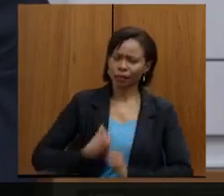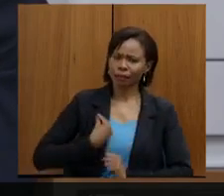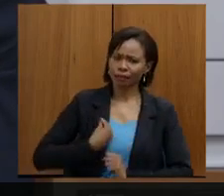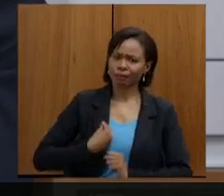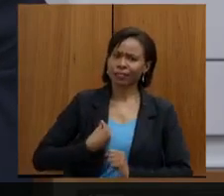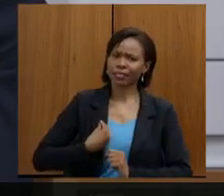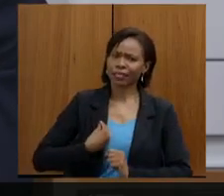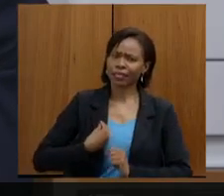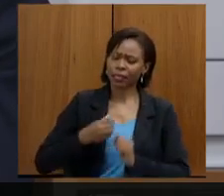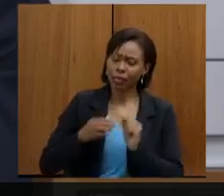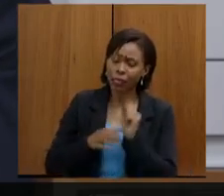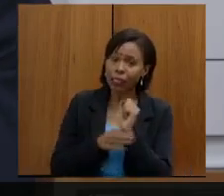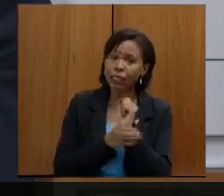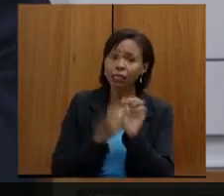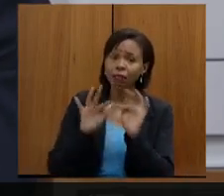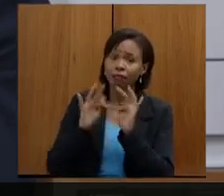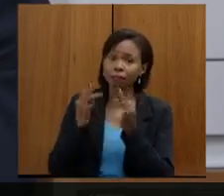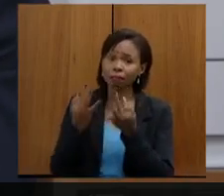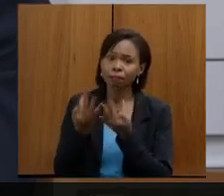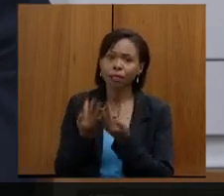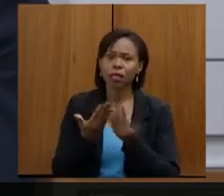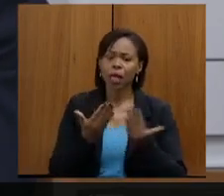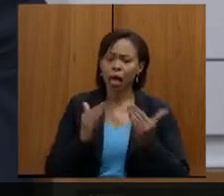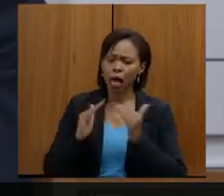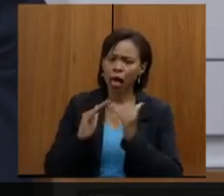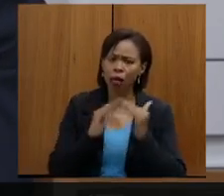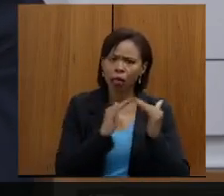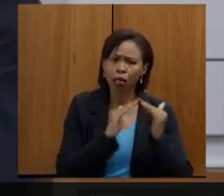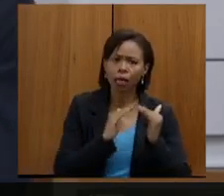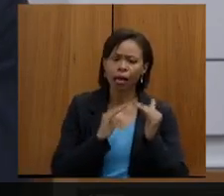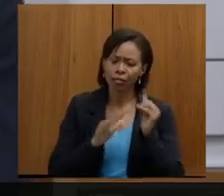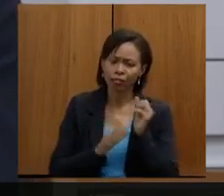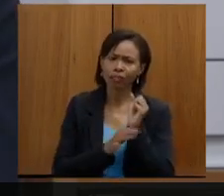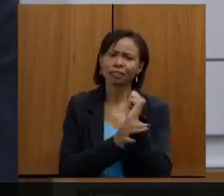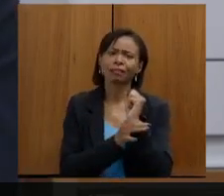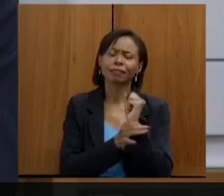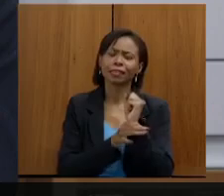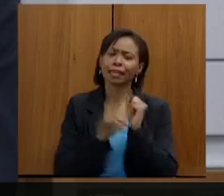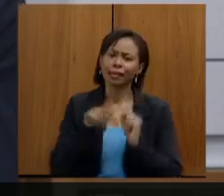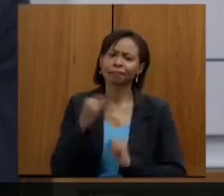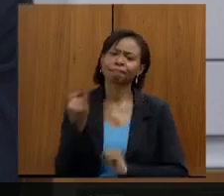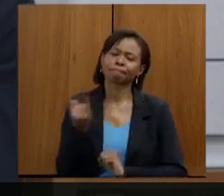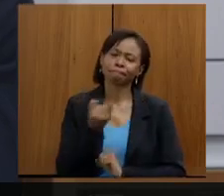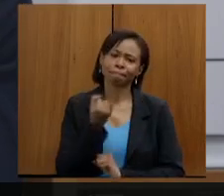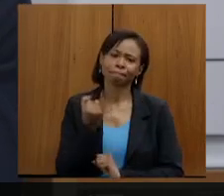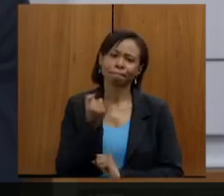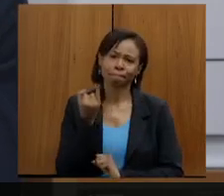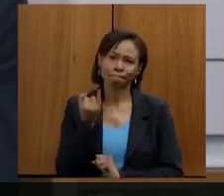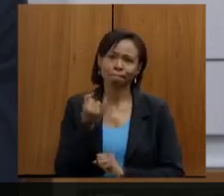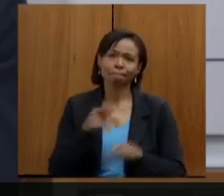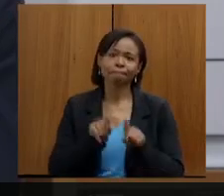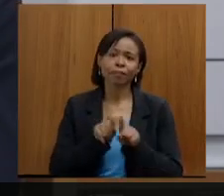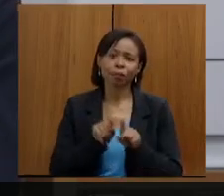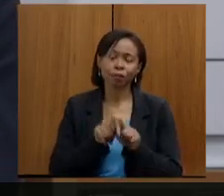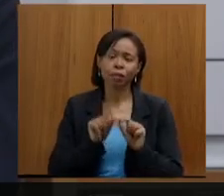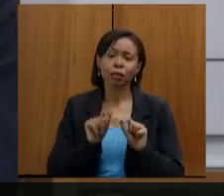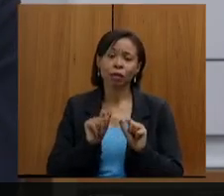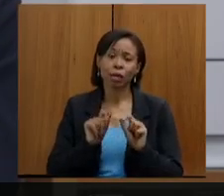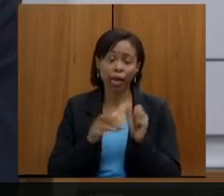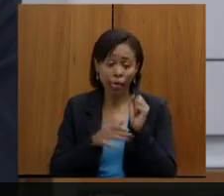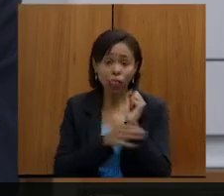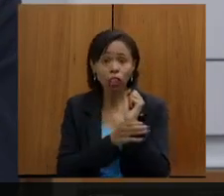famílias de garantia da propriedade tão fundamental da garantia do